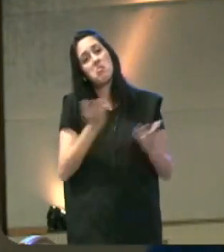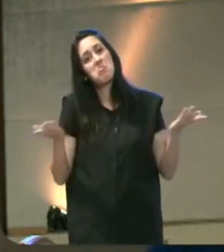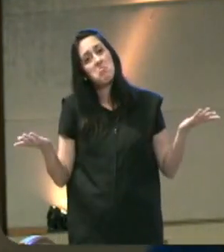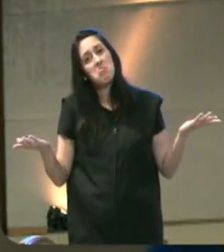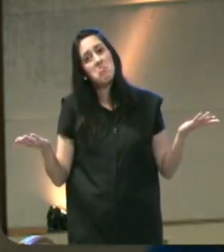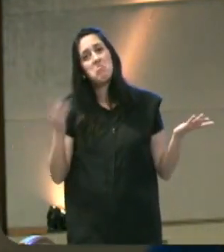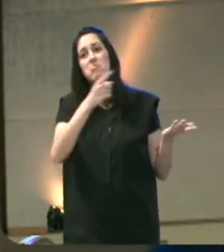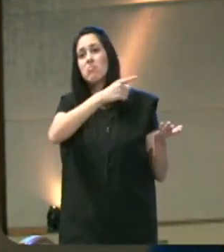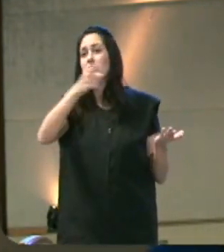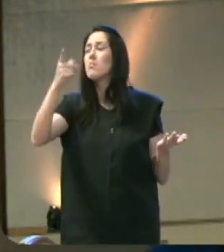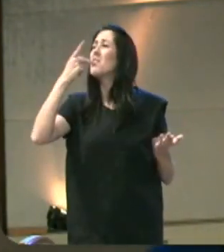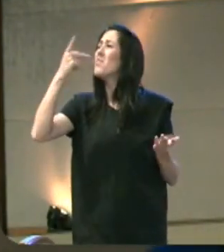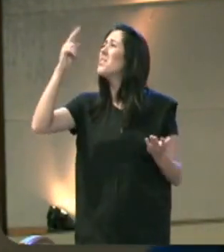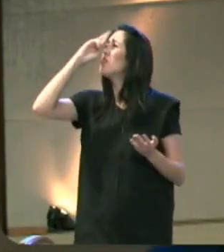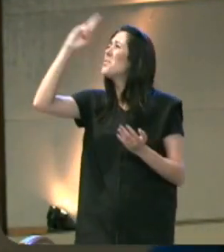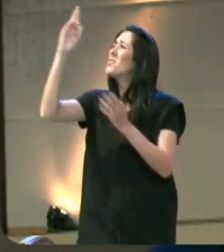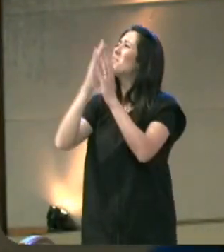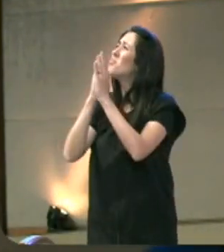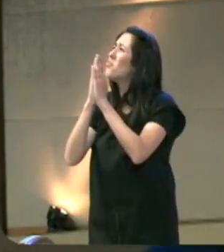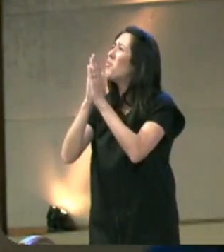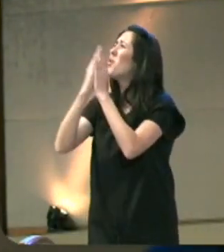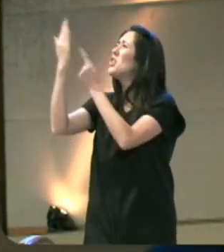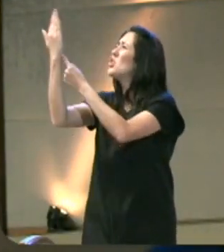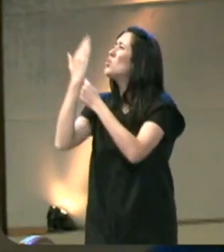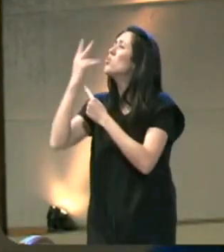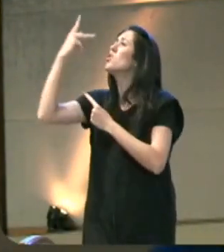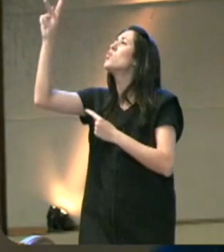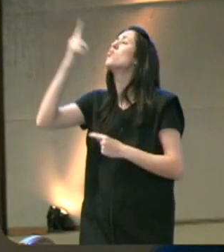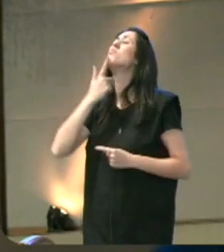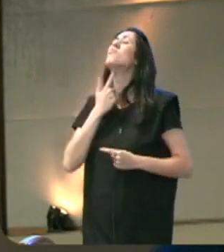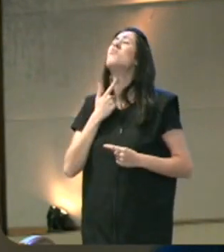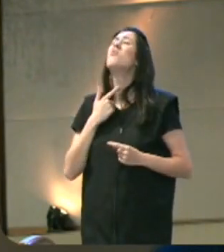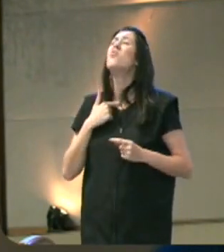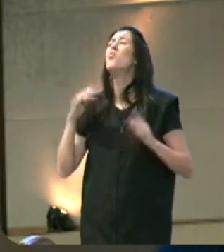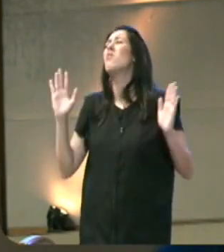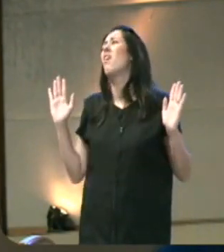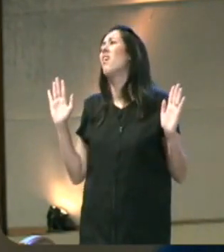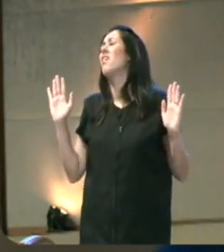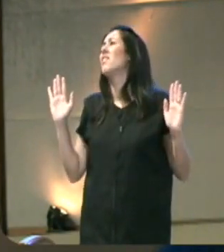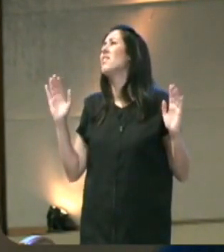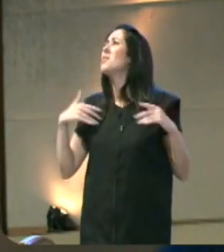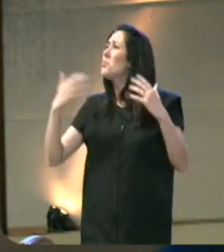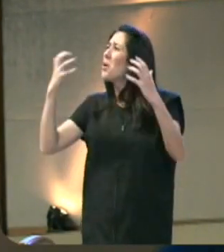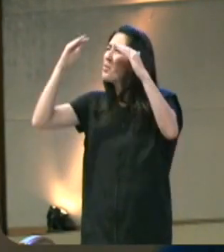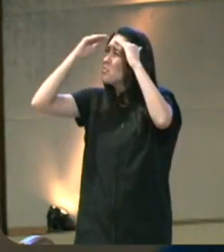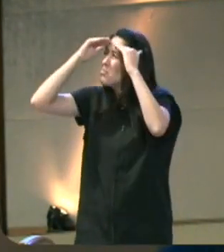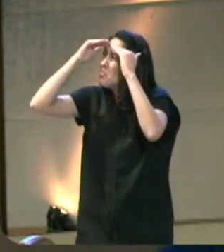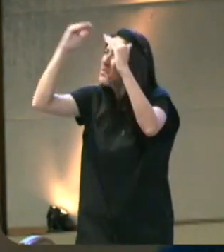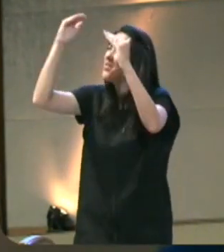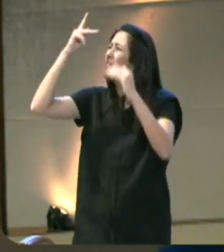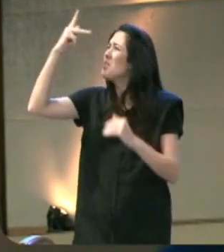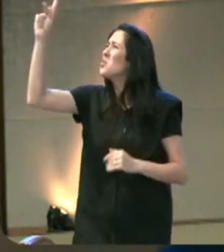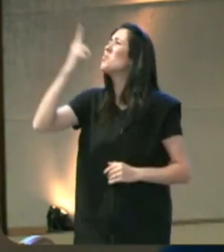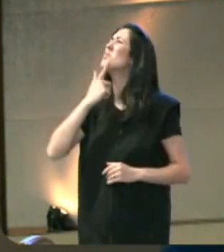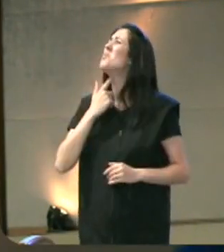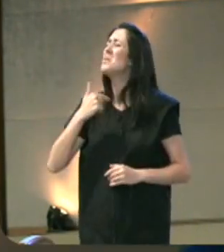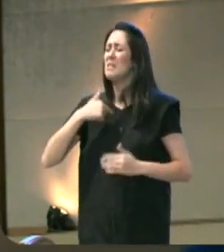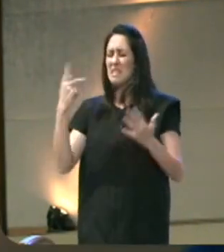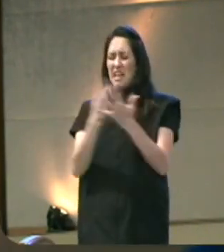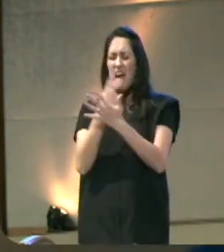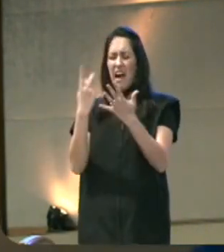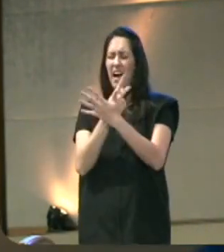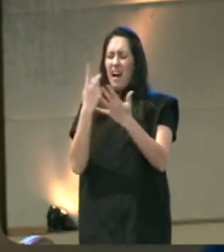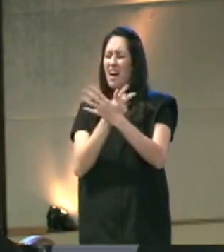diz: Senhor, me ajuda a seguir o teu caminho, que é cobrir a multidão dos erros com amor